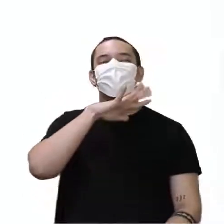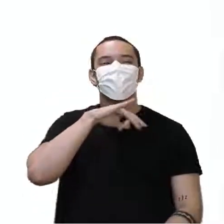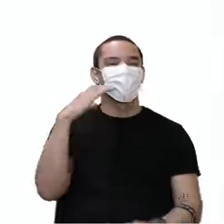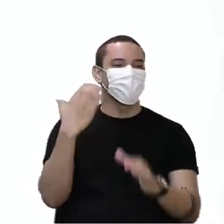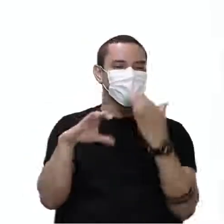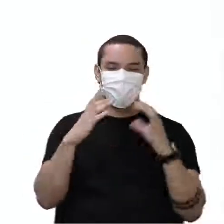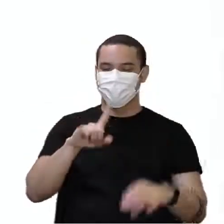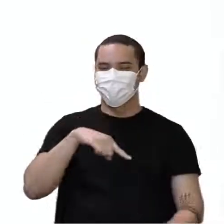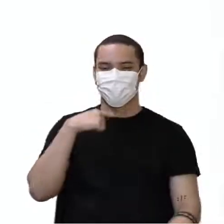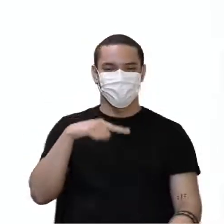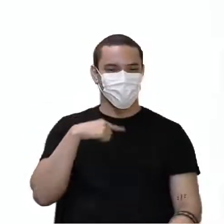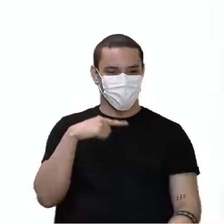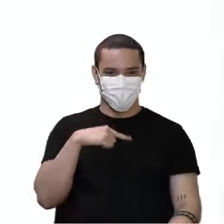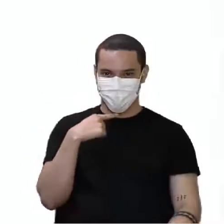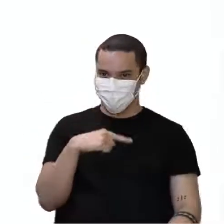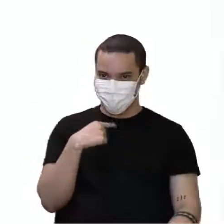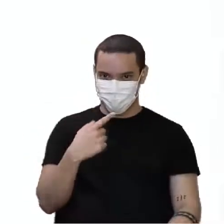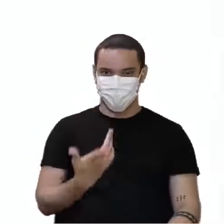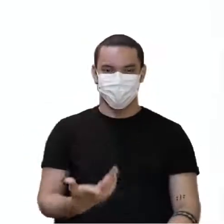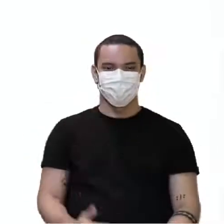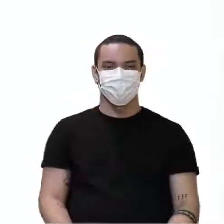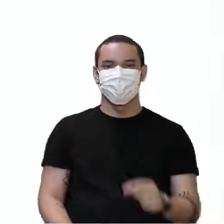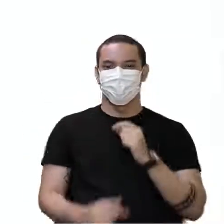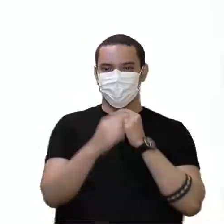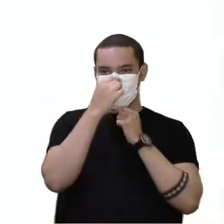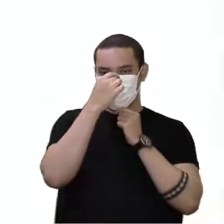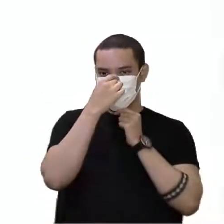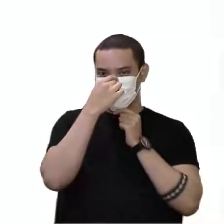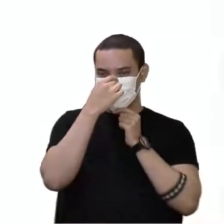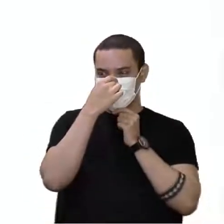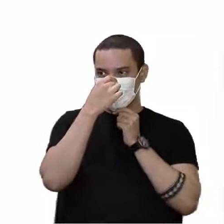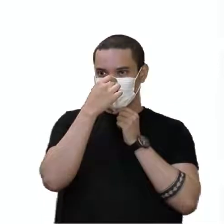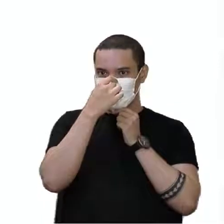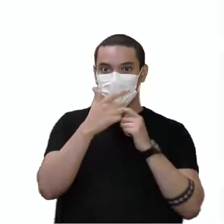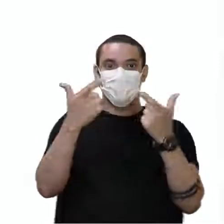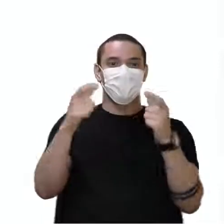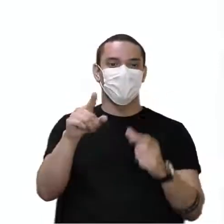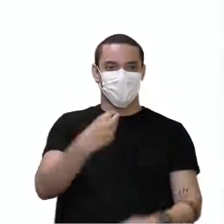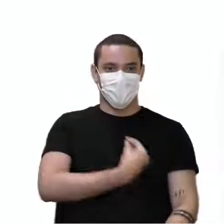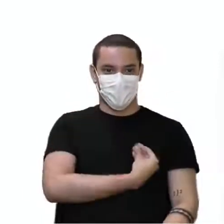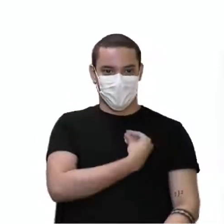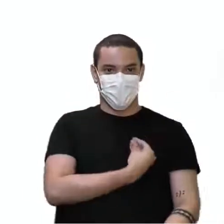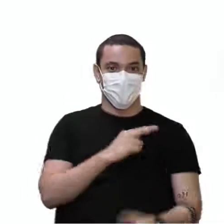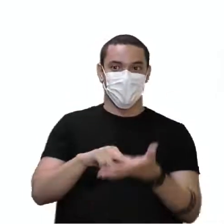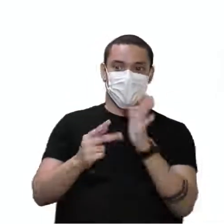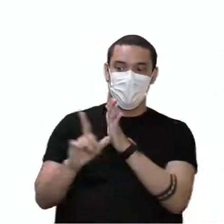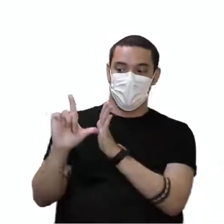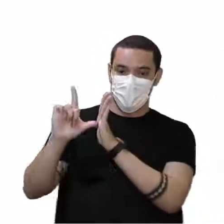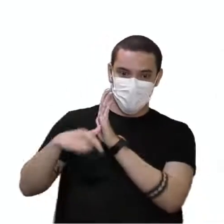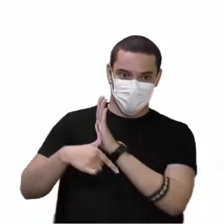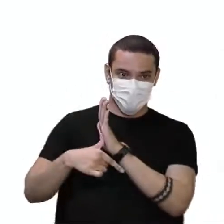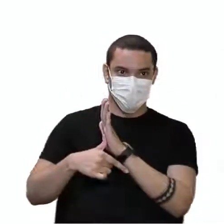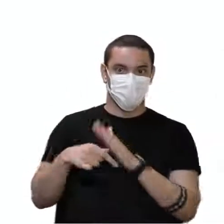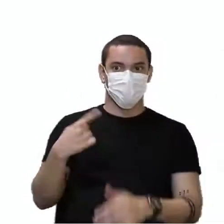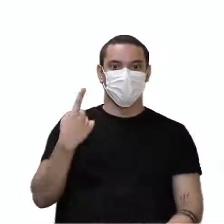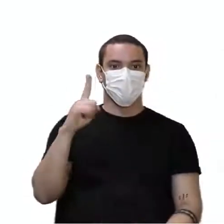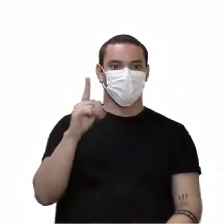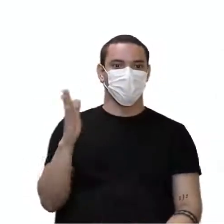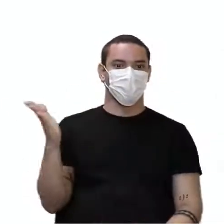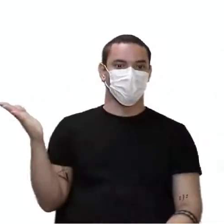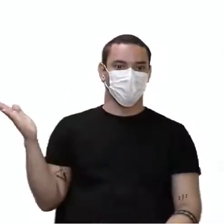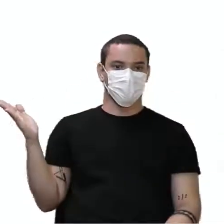brincar. Where have you been? Onde você esteve? Que tá you are late, tá atrasado. E na nossa última